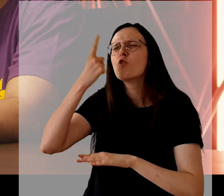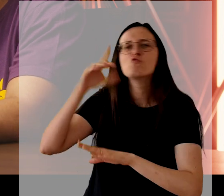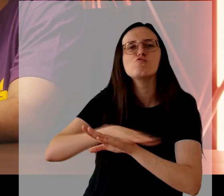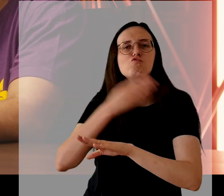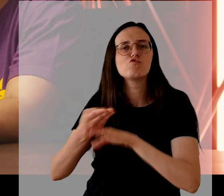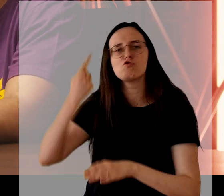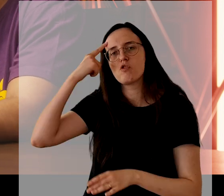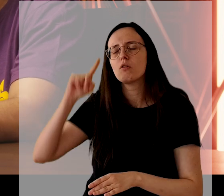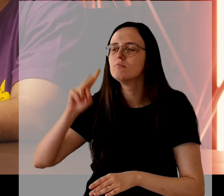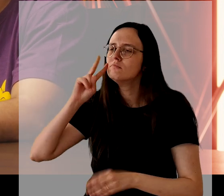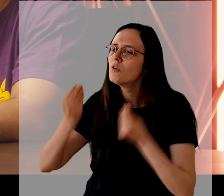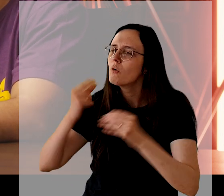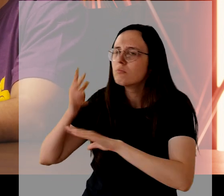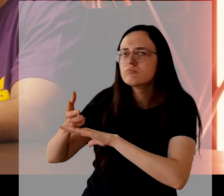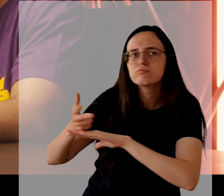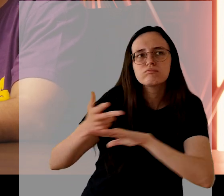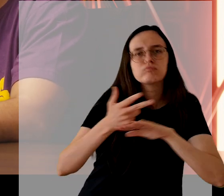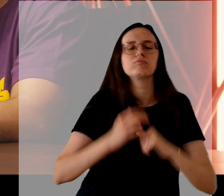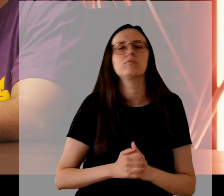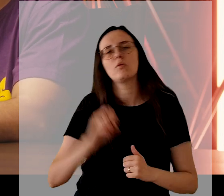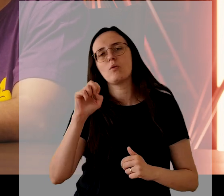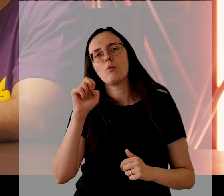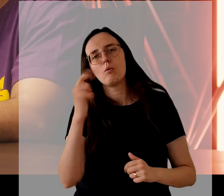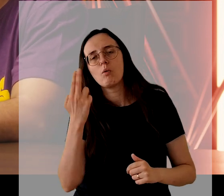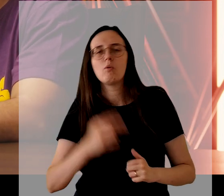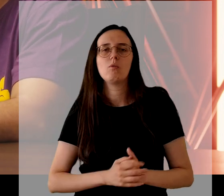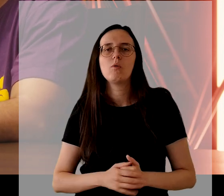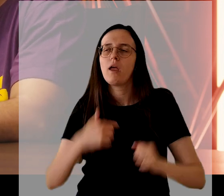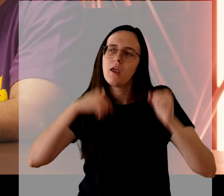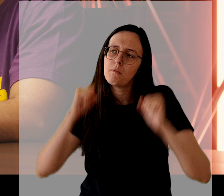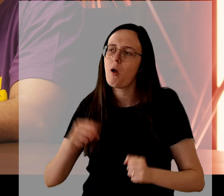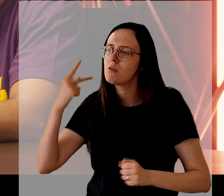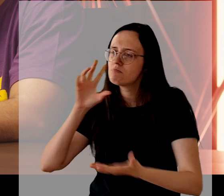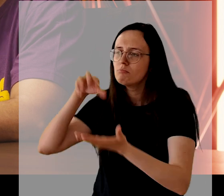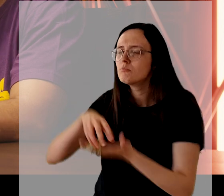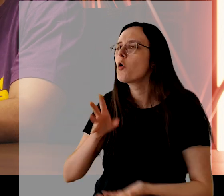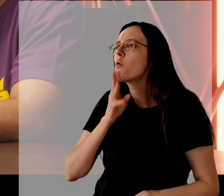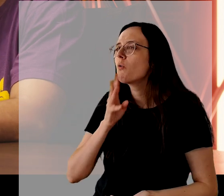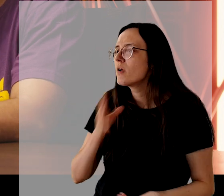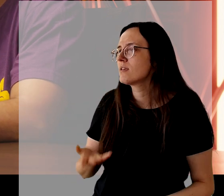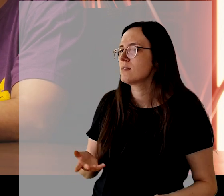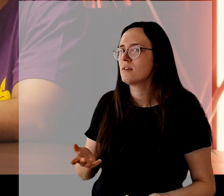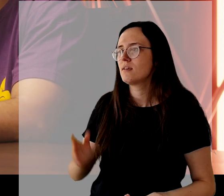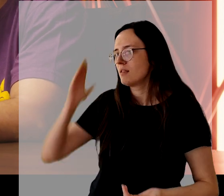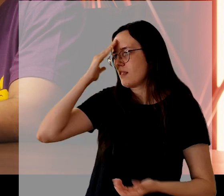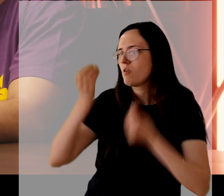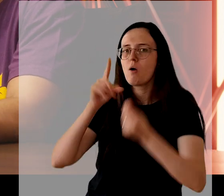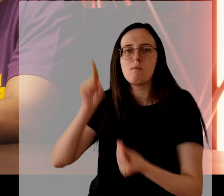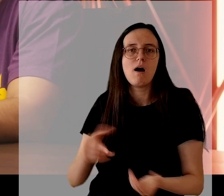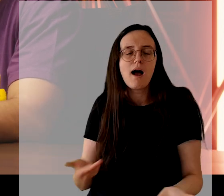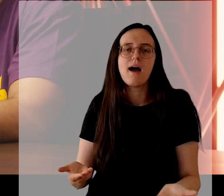ali, numa gravação. Ou, sei lá, posso ir no seu estúdio, conhecer, entender como